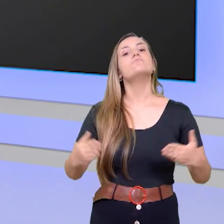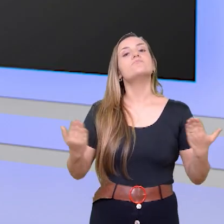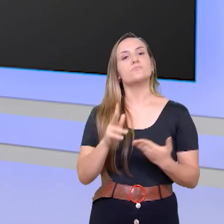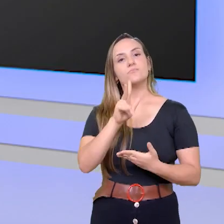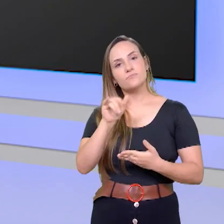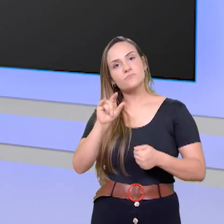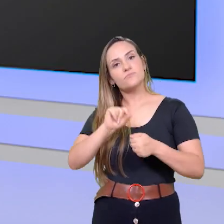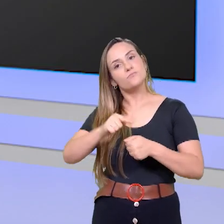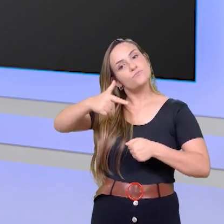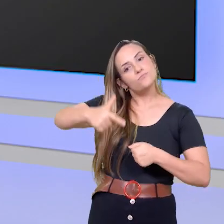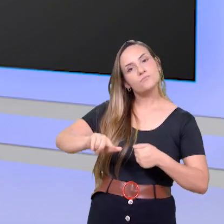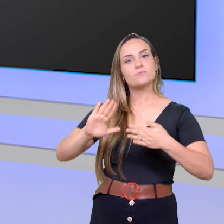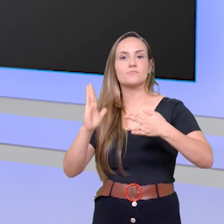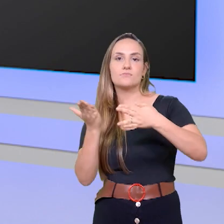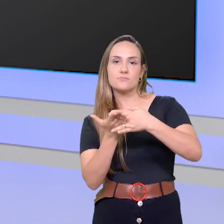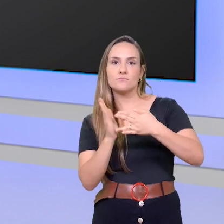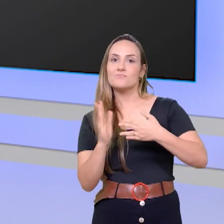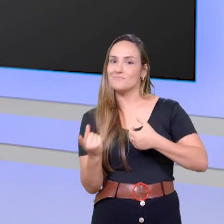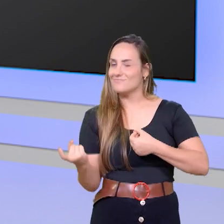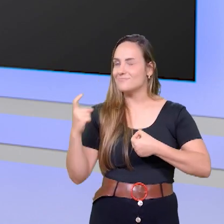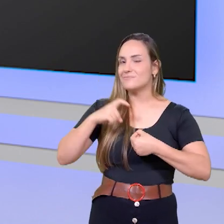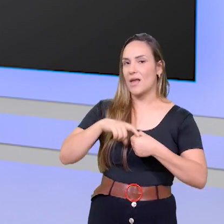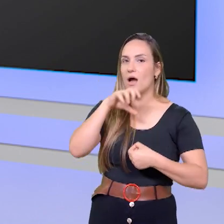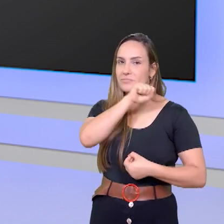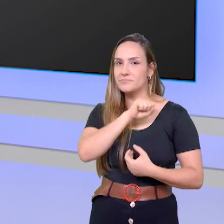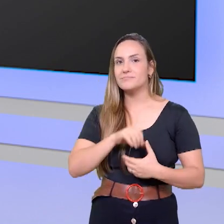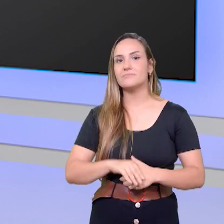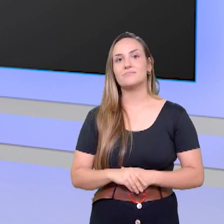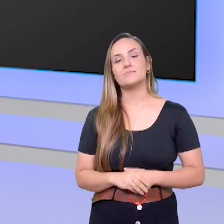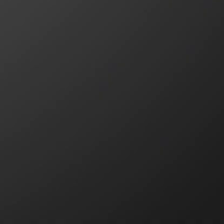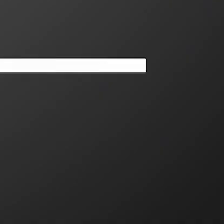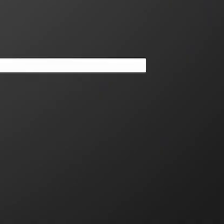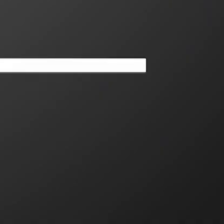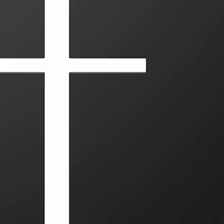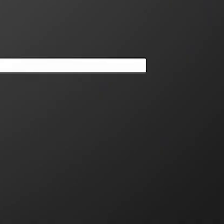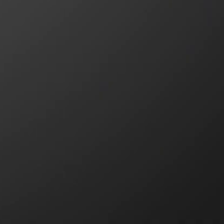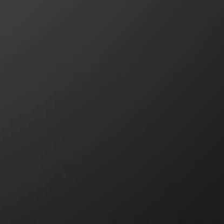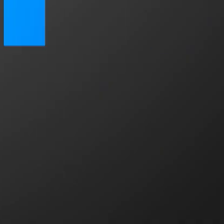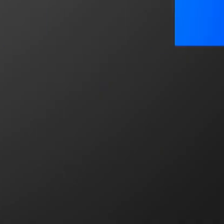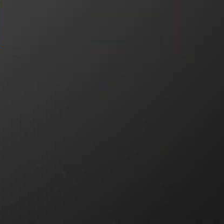Agora nós vamos para mais um breve intervalo. Voltamos em instantes.